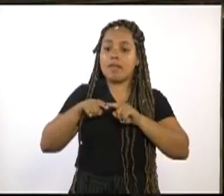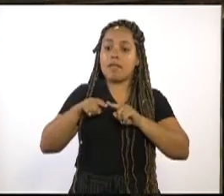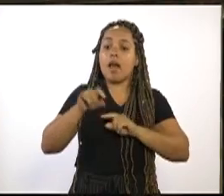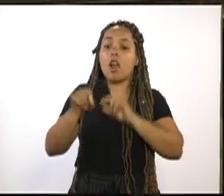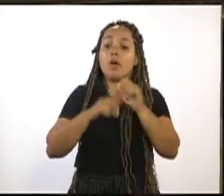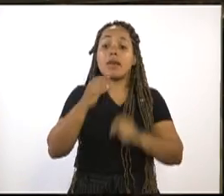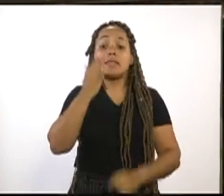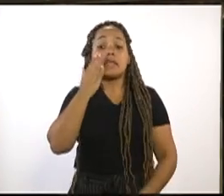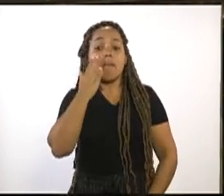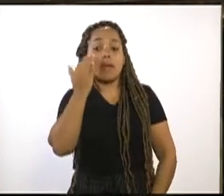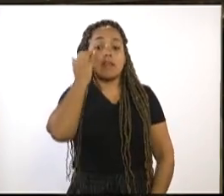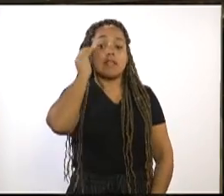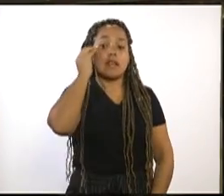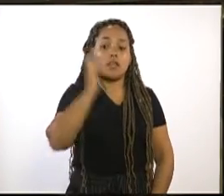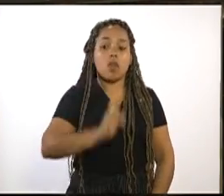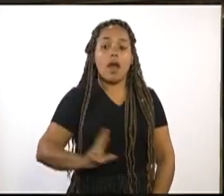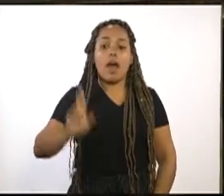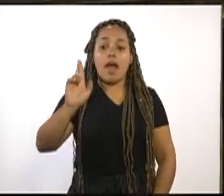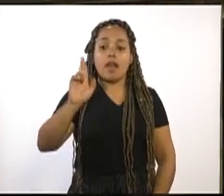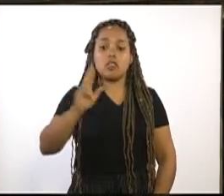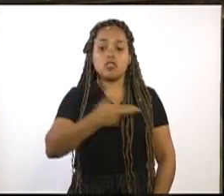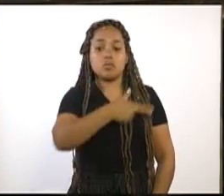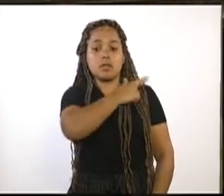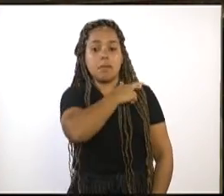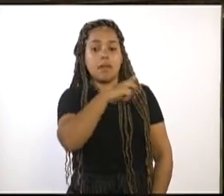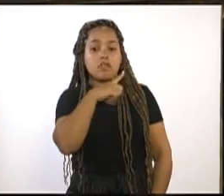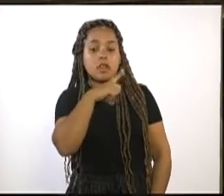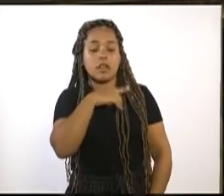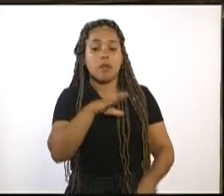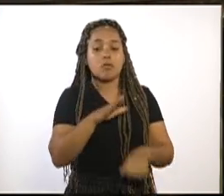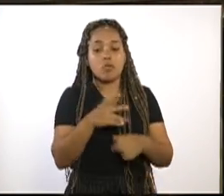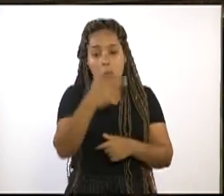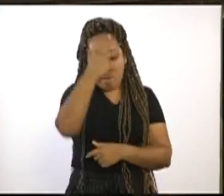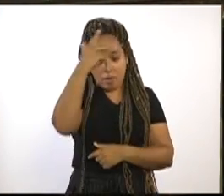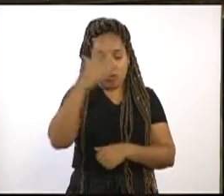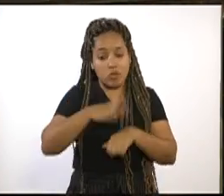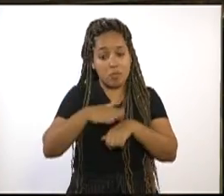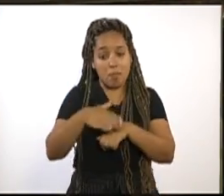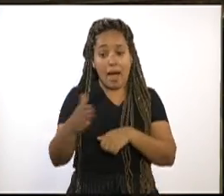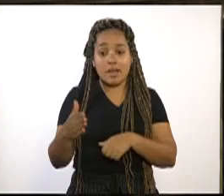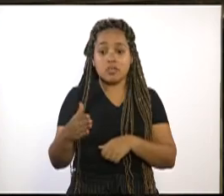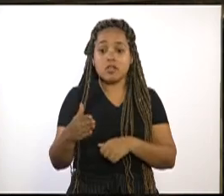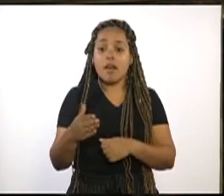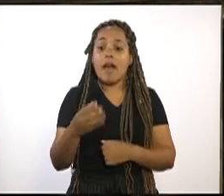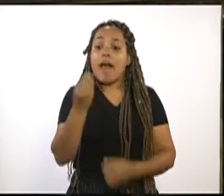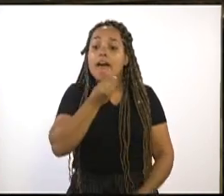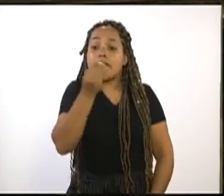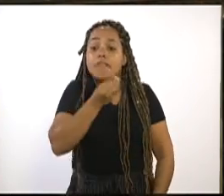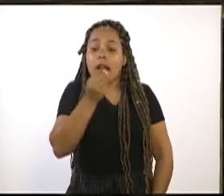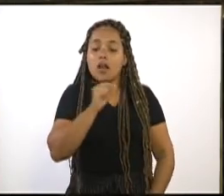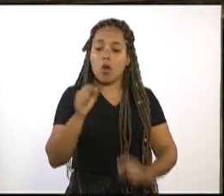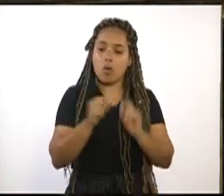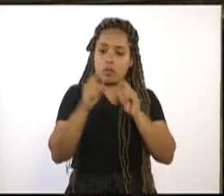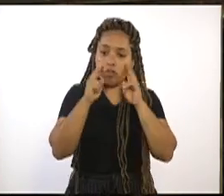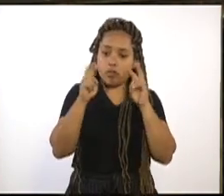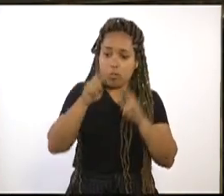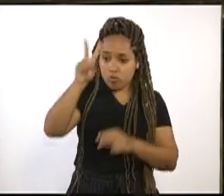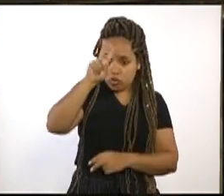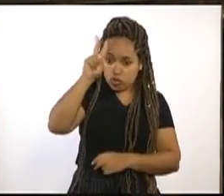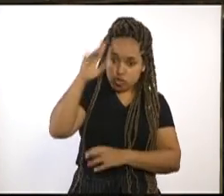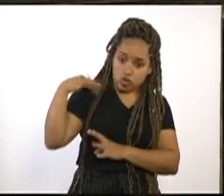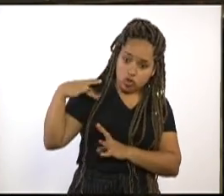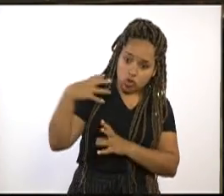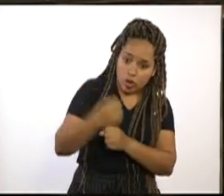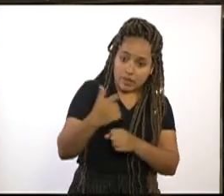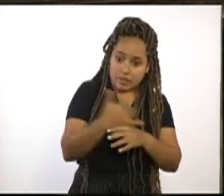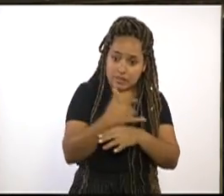entendendo a responsabilidade que temos, principalmente com os mais vulneráveis. O que nós temos no histórico da cidade do Rio de Janeiro, no estado do